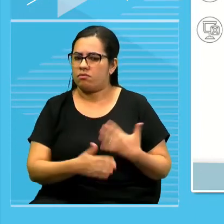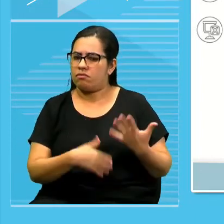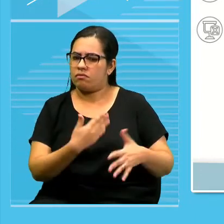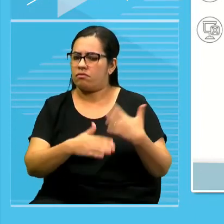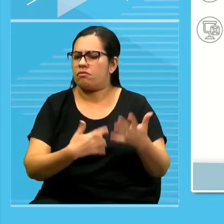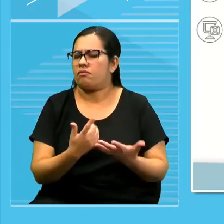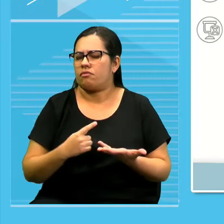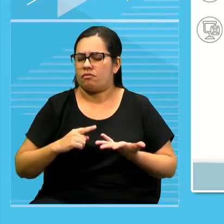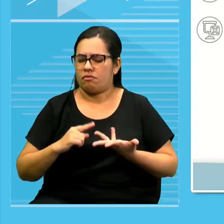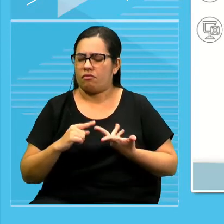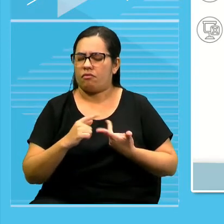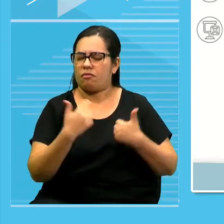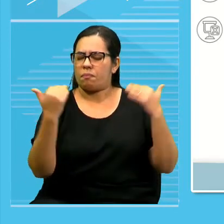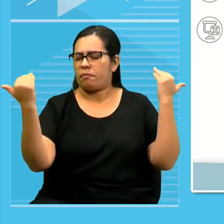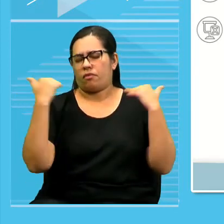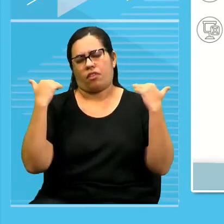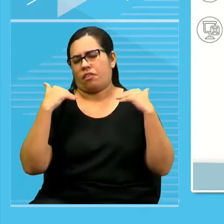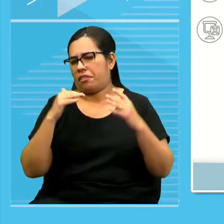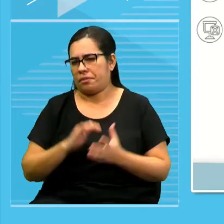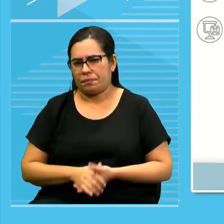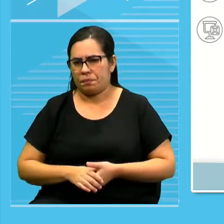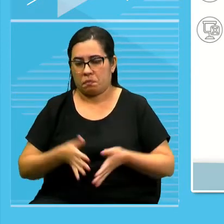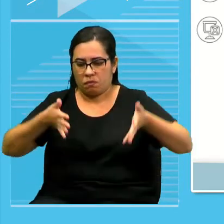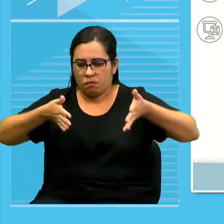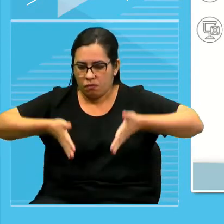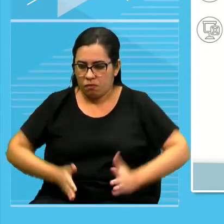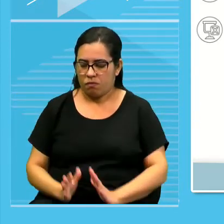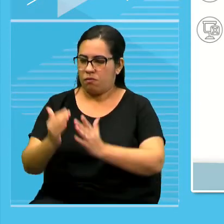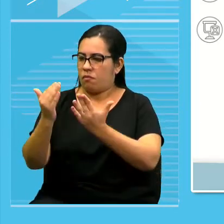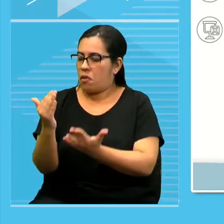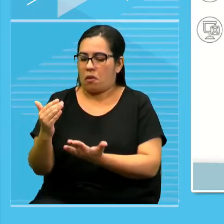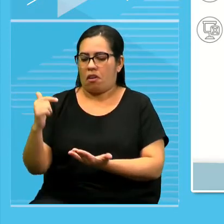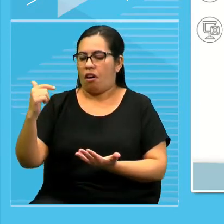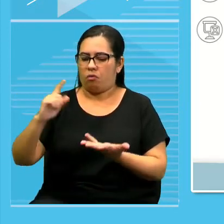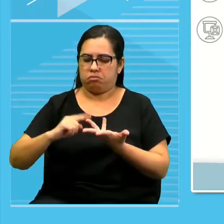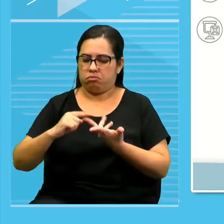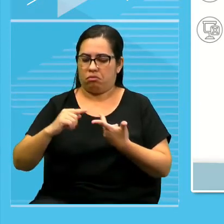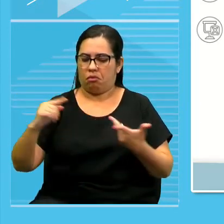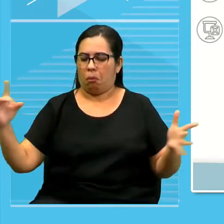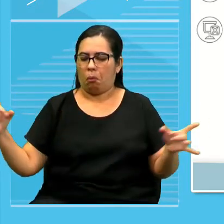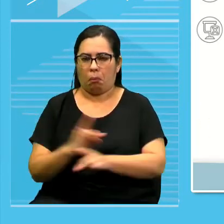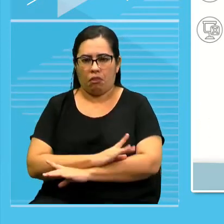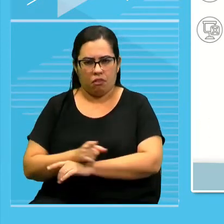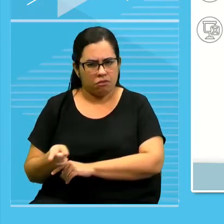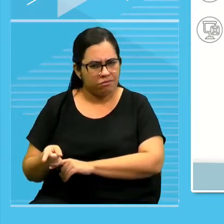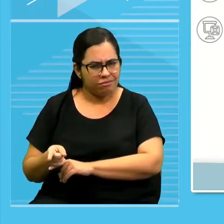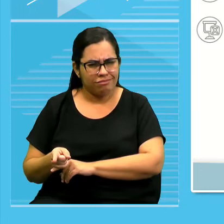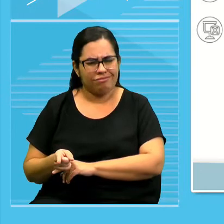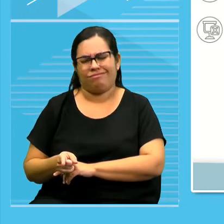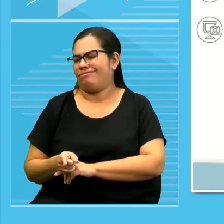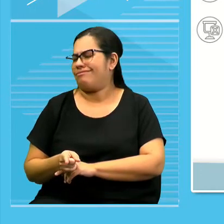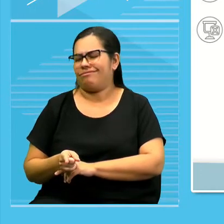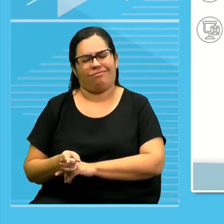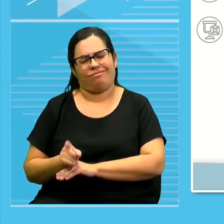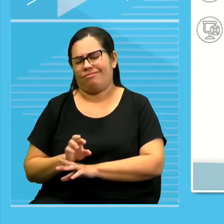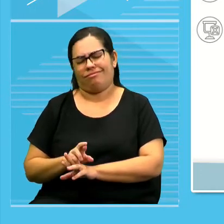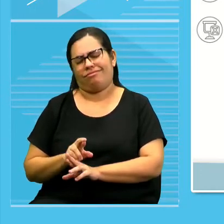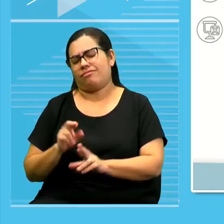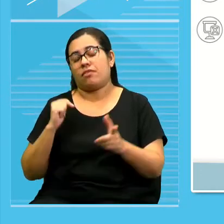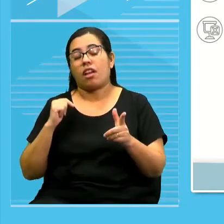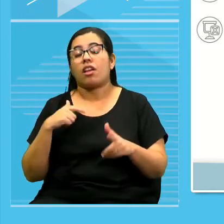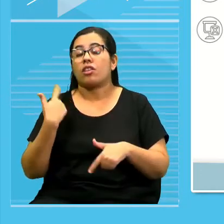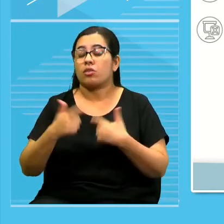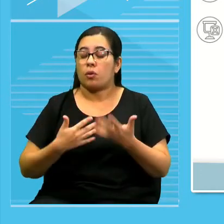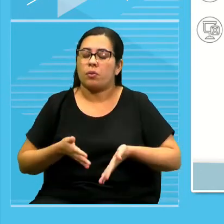a nossa personalidade ninguém nasce com uma personalidade já pronta a gente nasce Então a gente